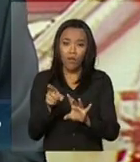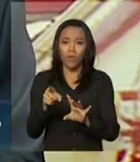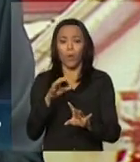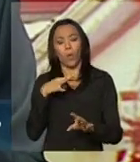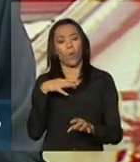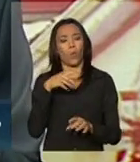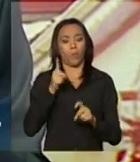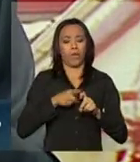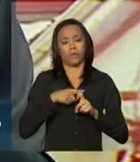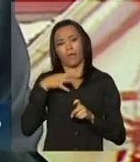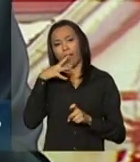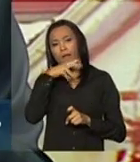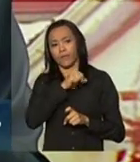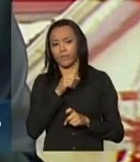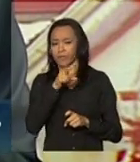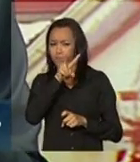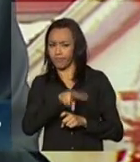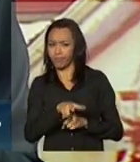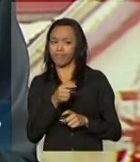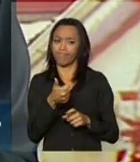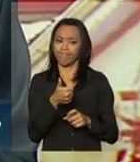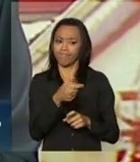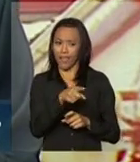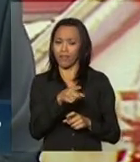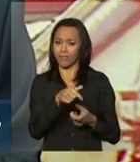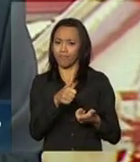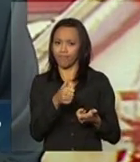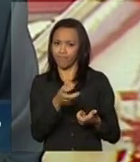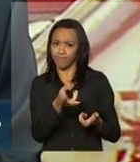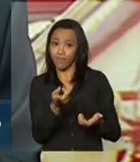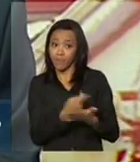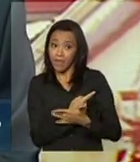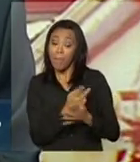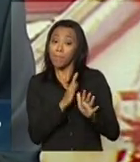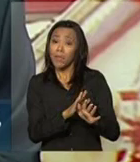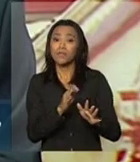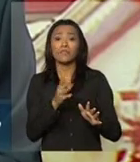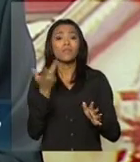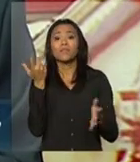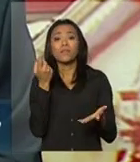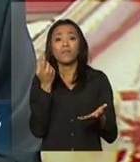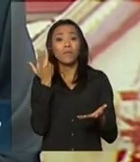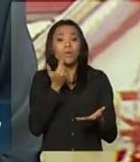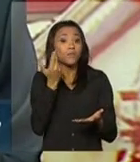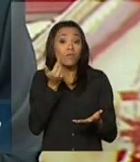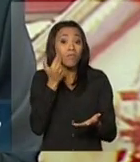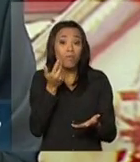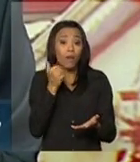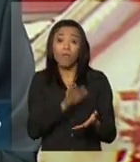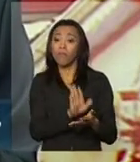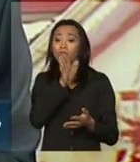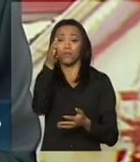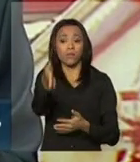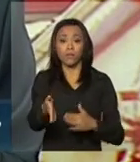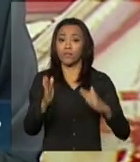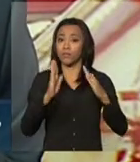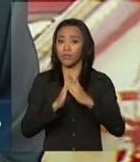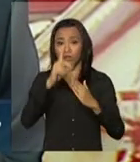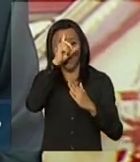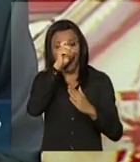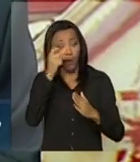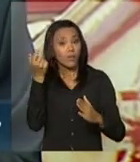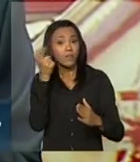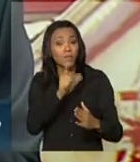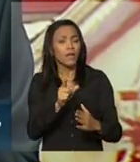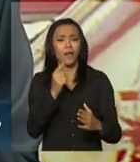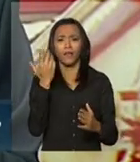achar que a pessoa tem alguma condição de maior vulnerabilidade. Mas tem que fazer parte da rotina, né? Muito comum,